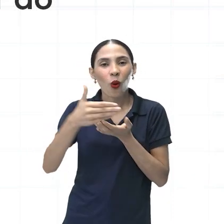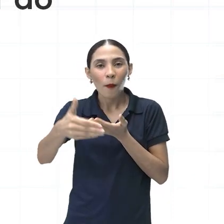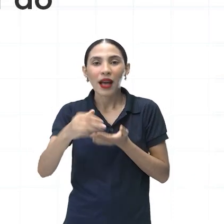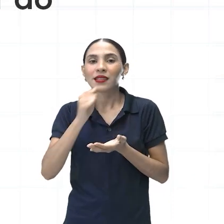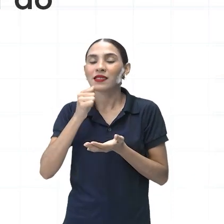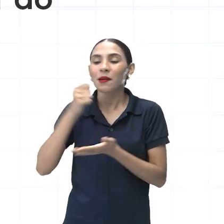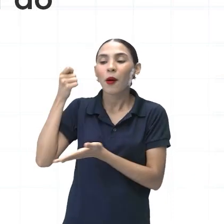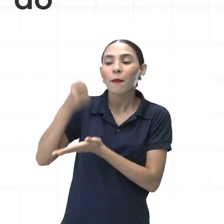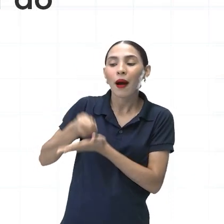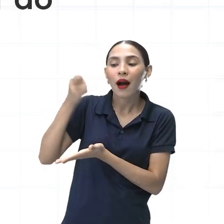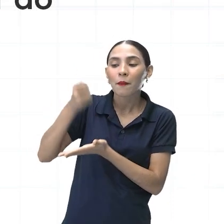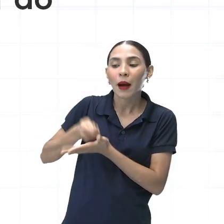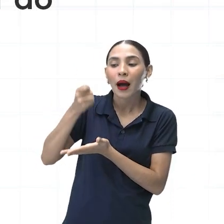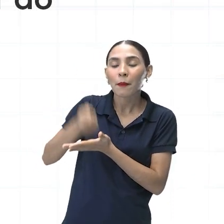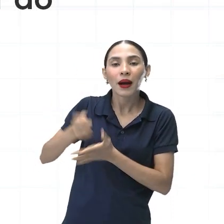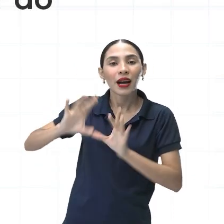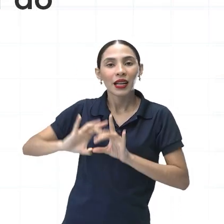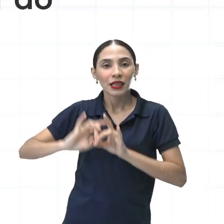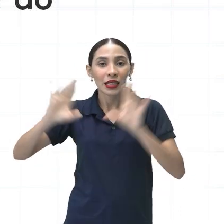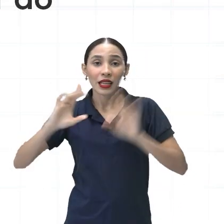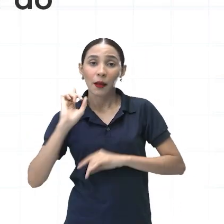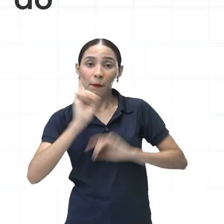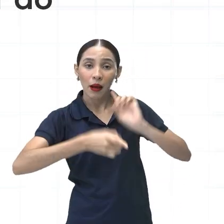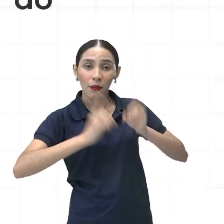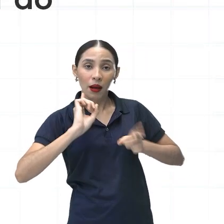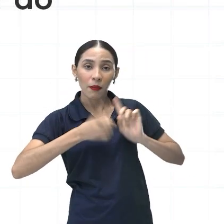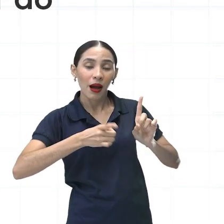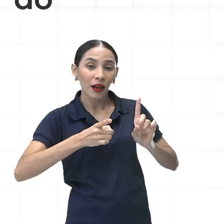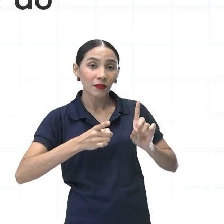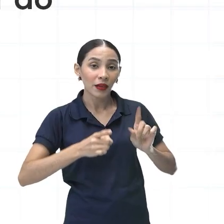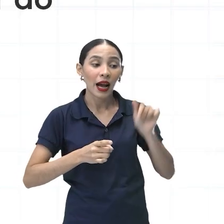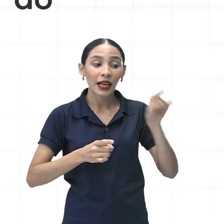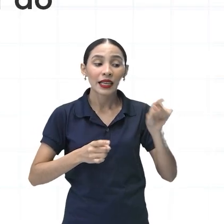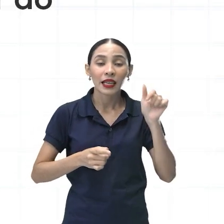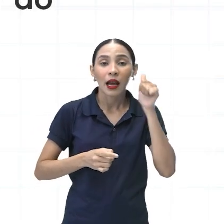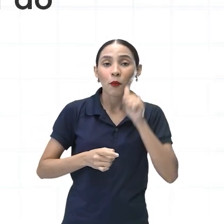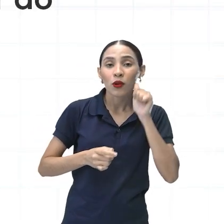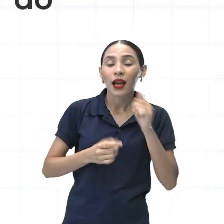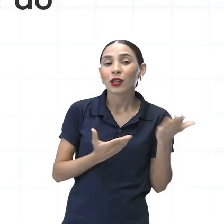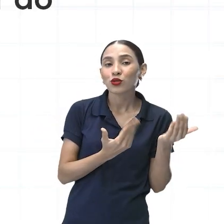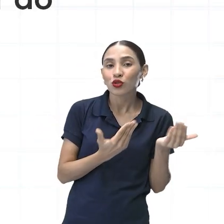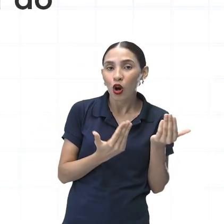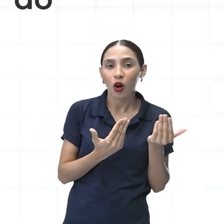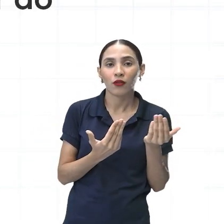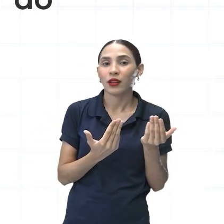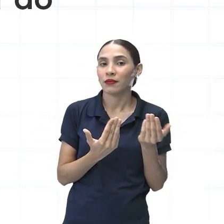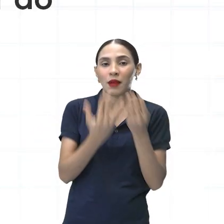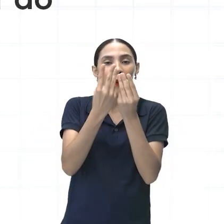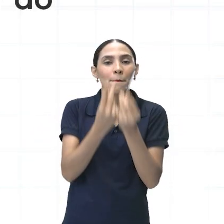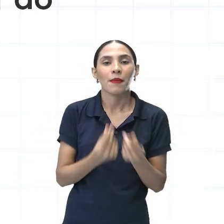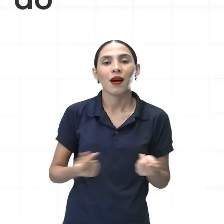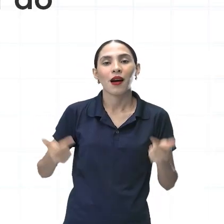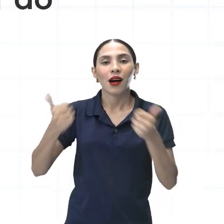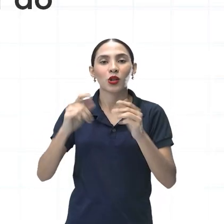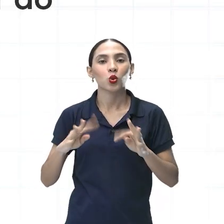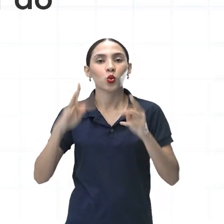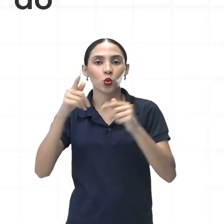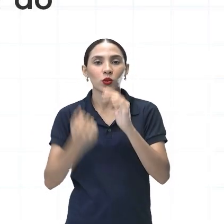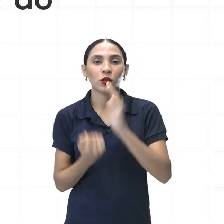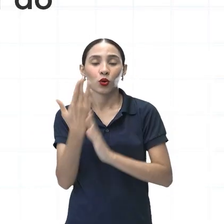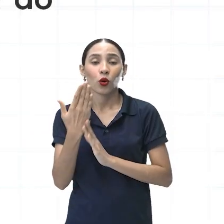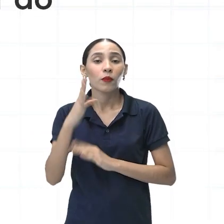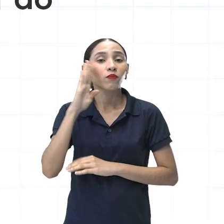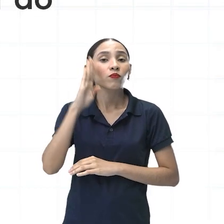impor restrições à sua liberdade, o que leva a desfazer tudo o que havia criado,